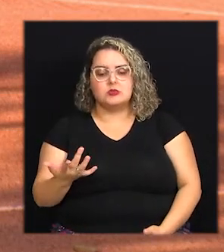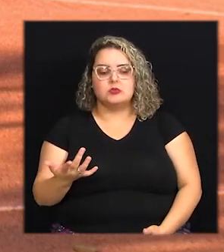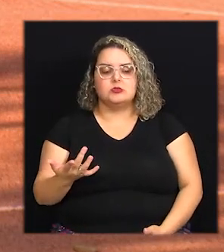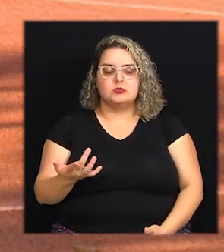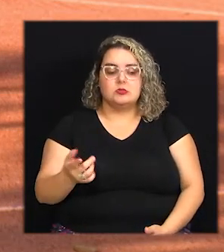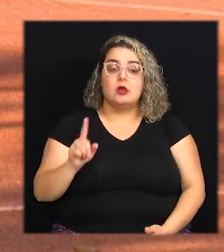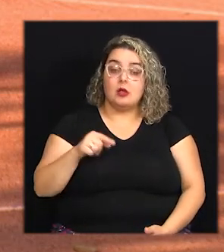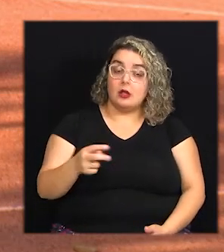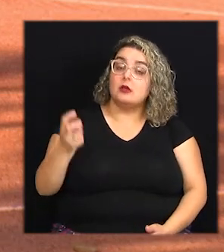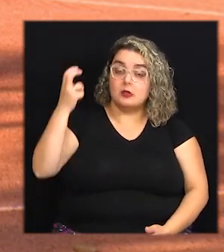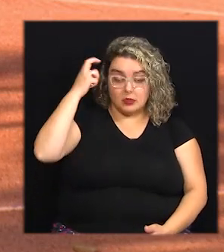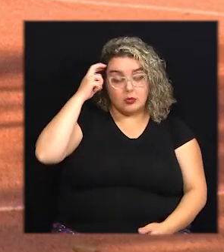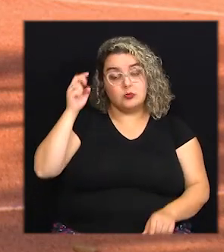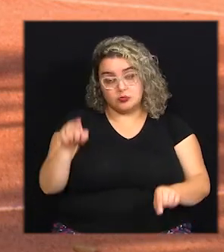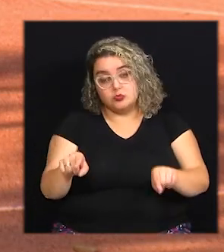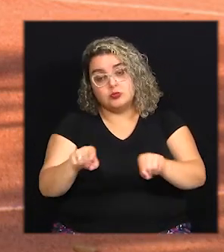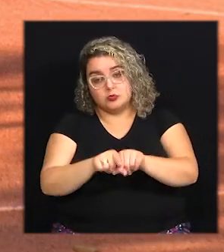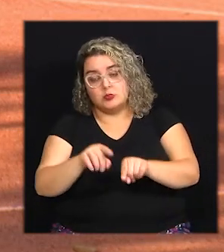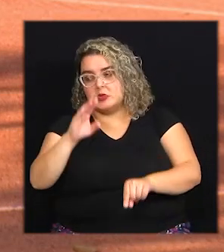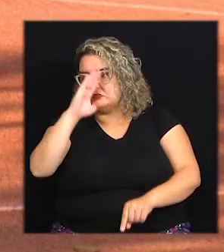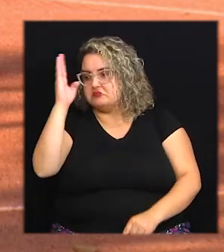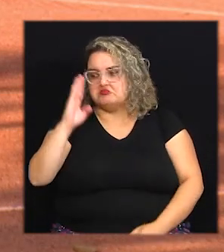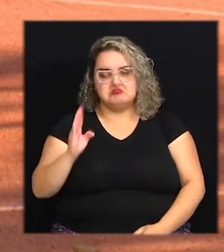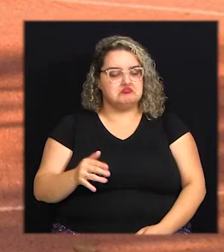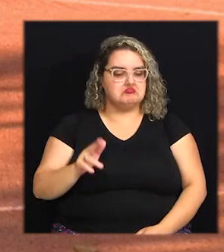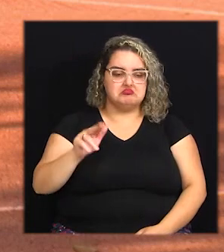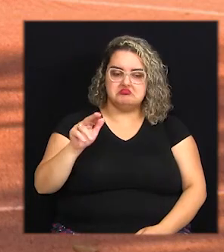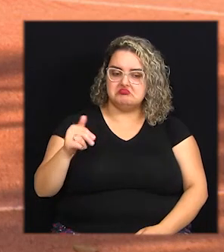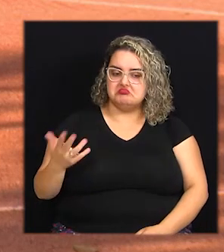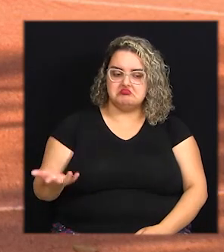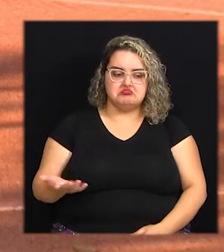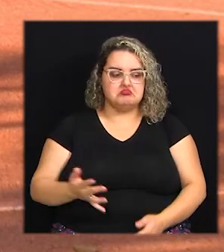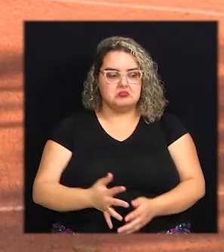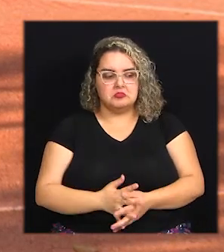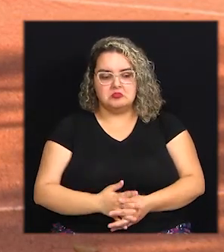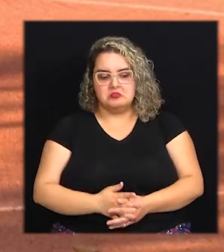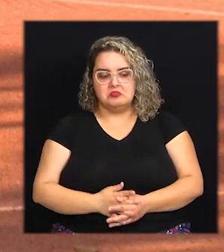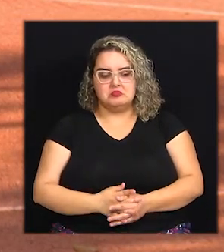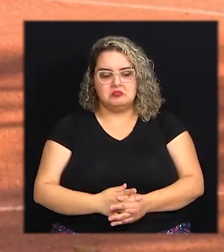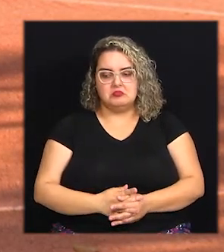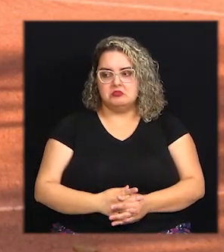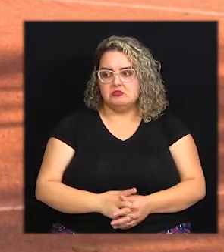acho que muito vem da cultura também, que o Brasil nunca foi